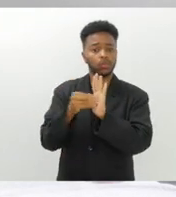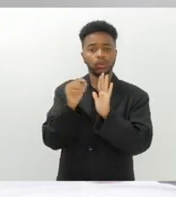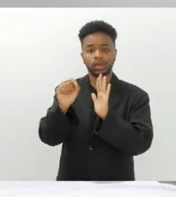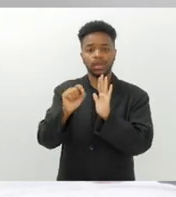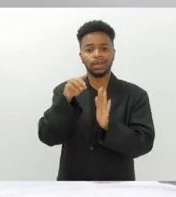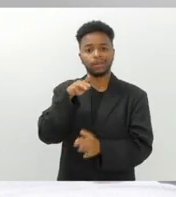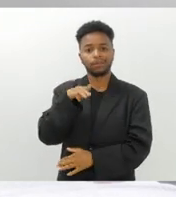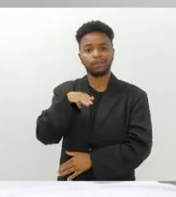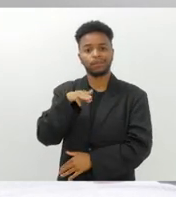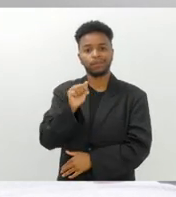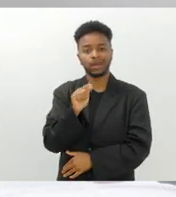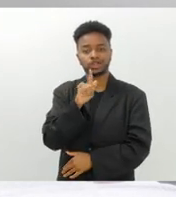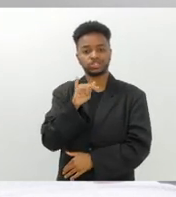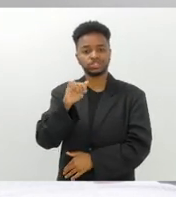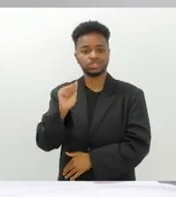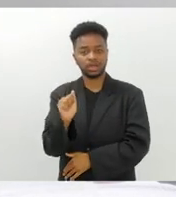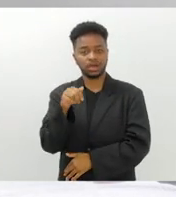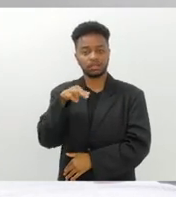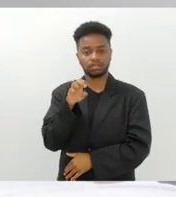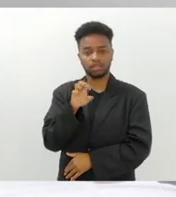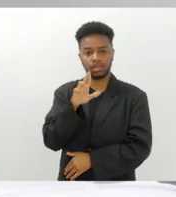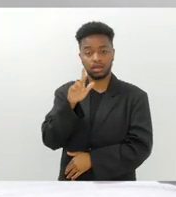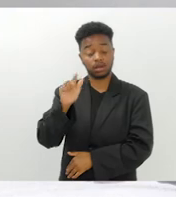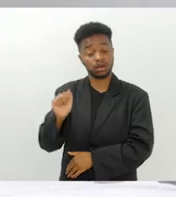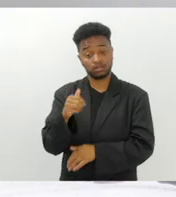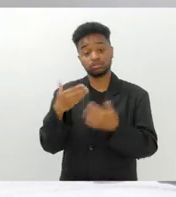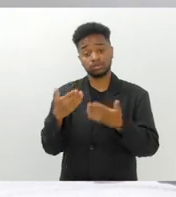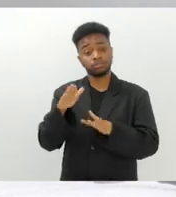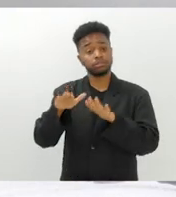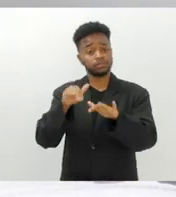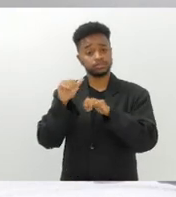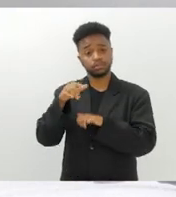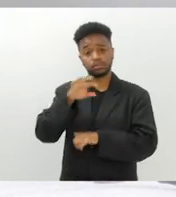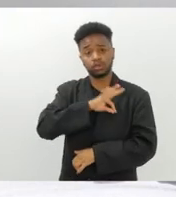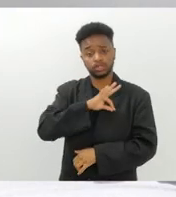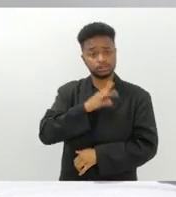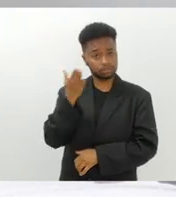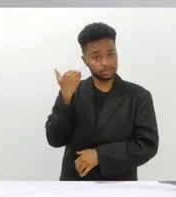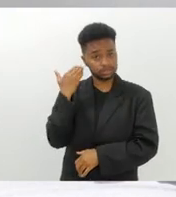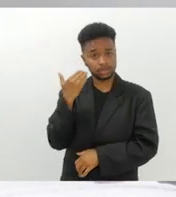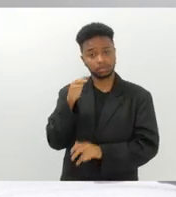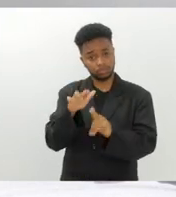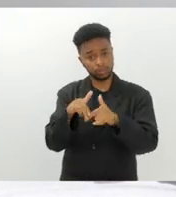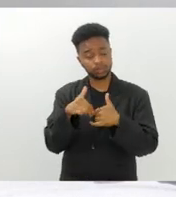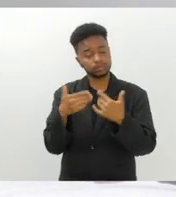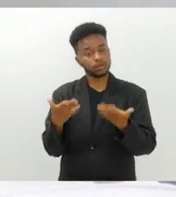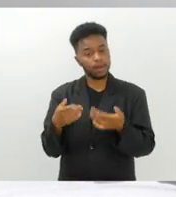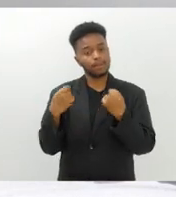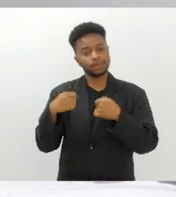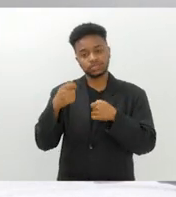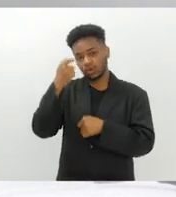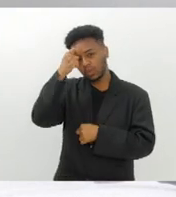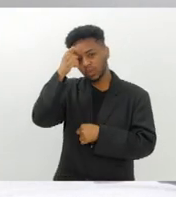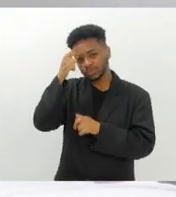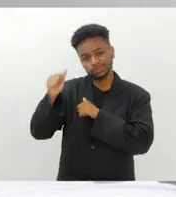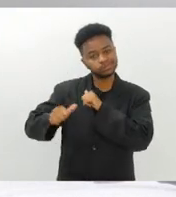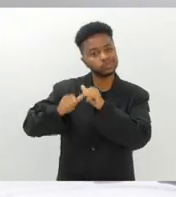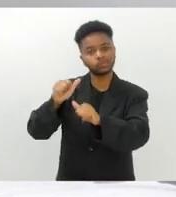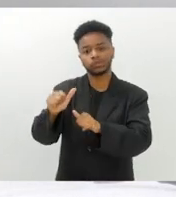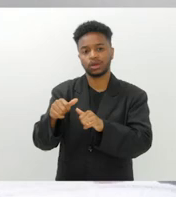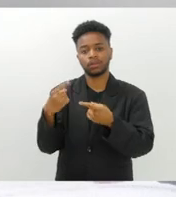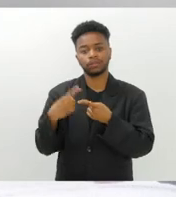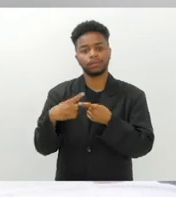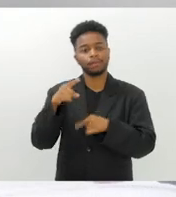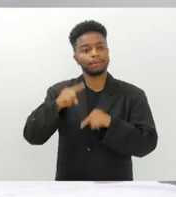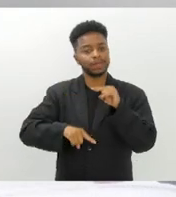de polícia. Então, vejam como a gente tem que avançar em relação à concepção que se tinha. Os